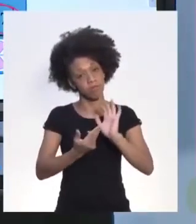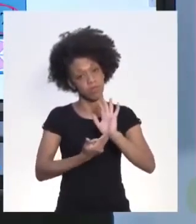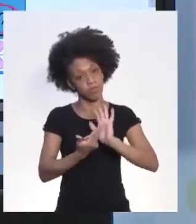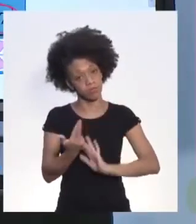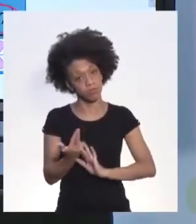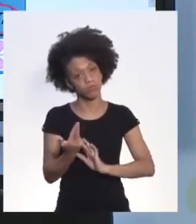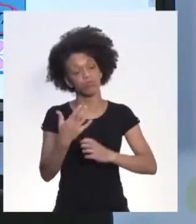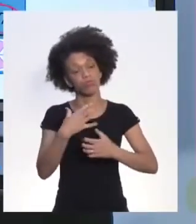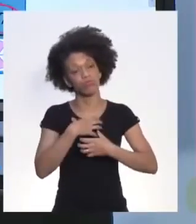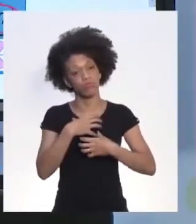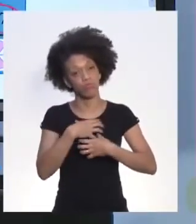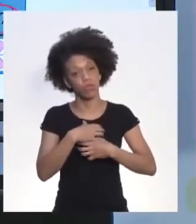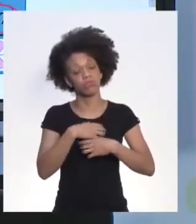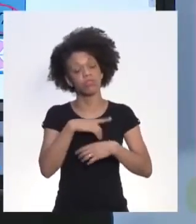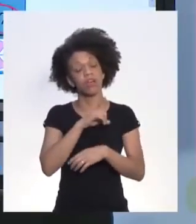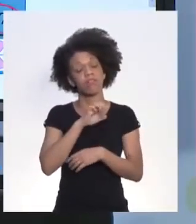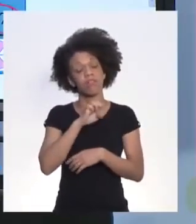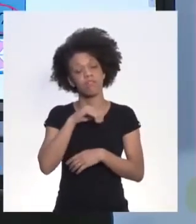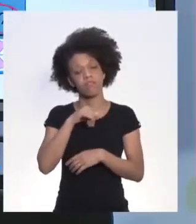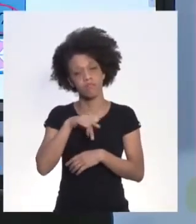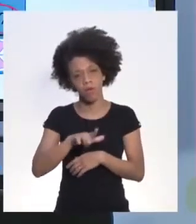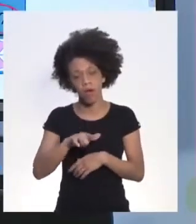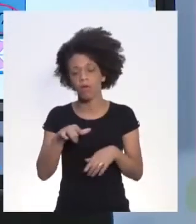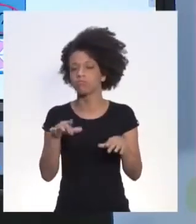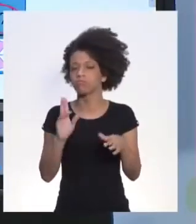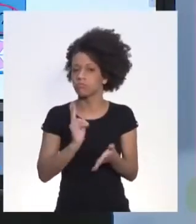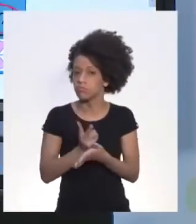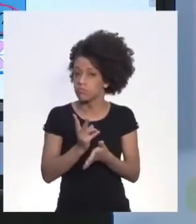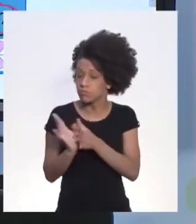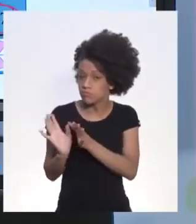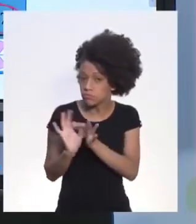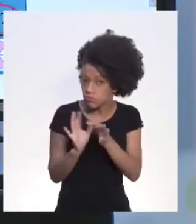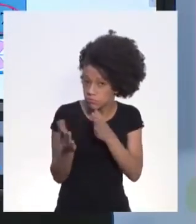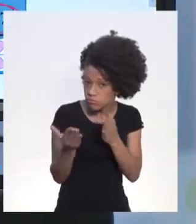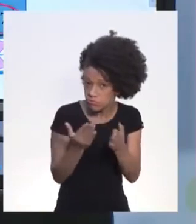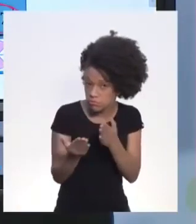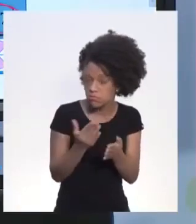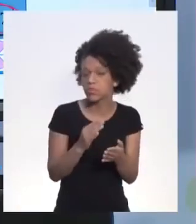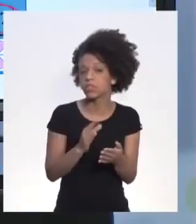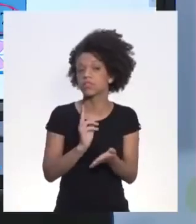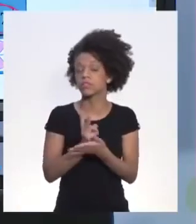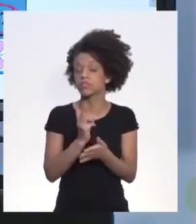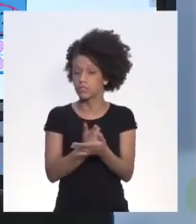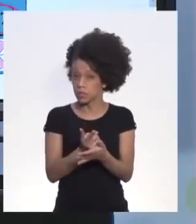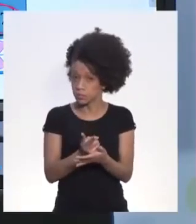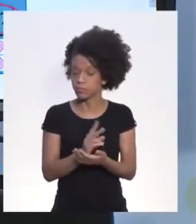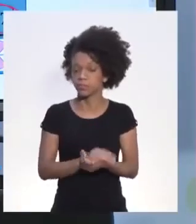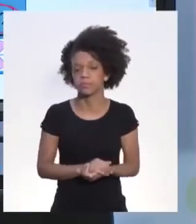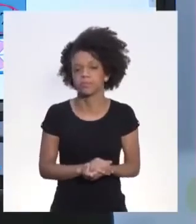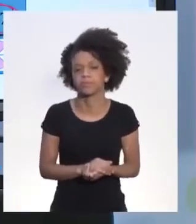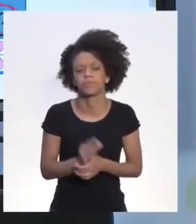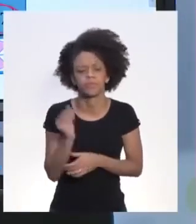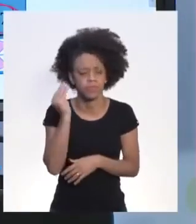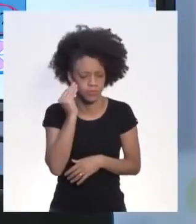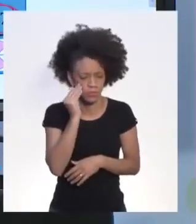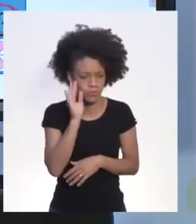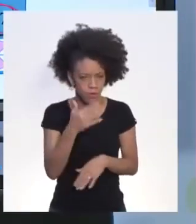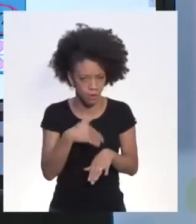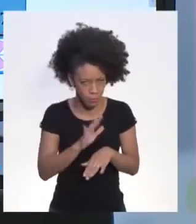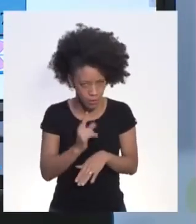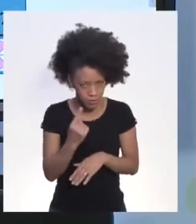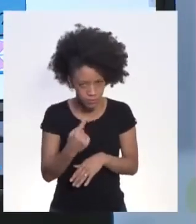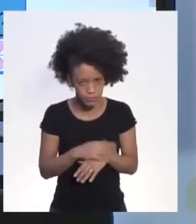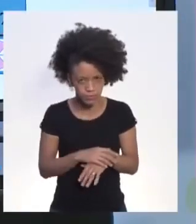ele na forma decimal. Então, eu tenho sempre essa relação. Eu tenho sempre esse contexto. Vamos tentar ver mais